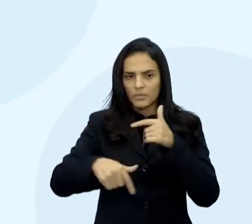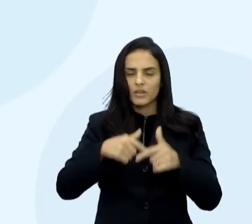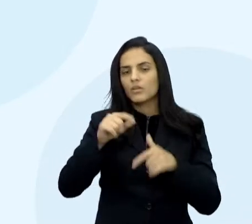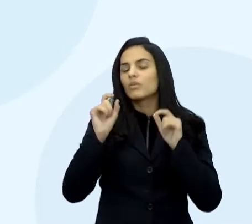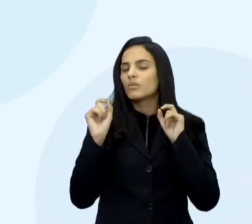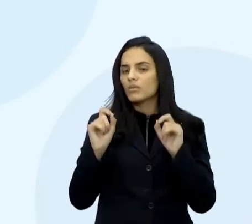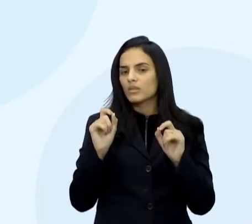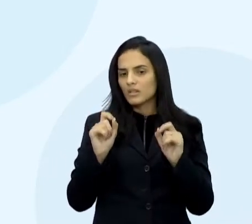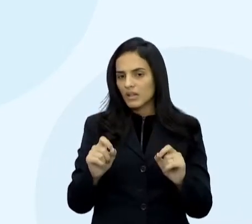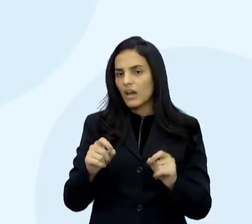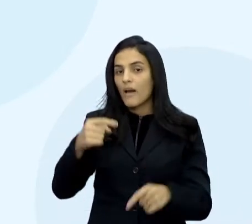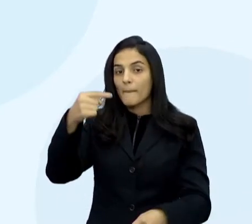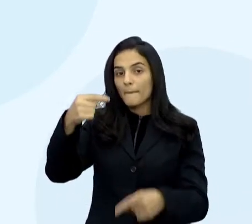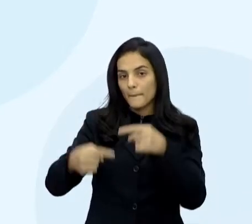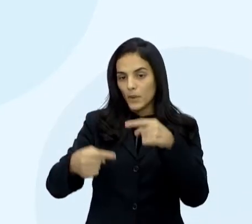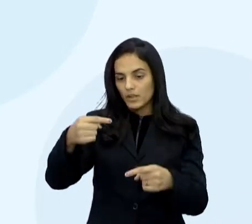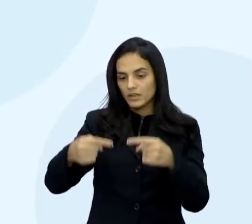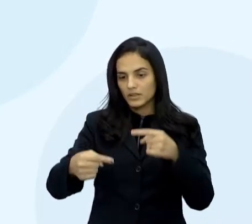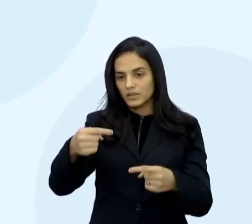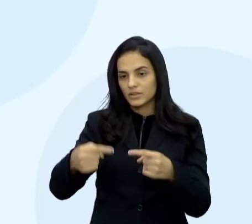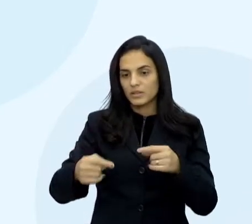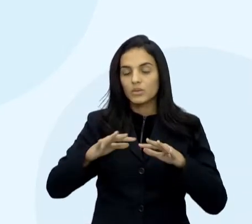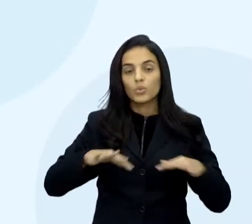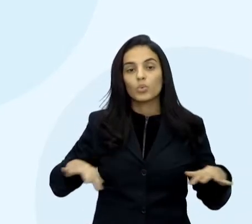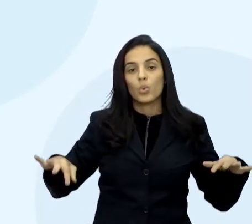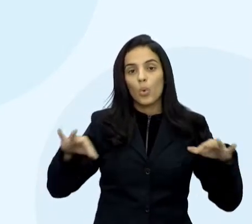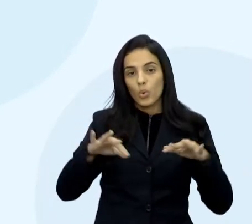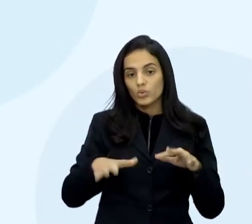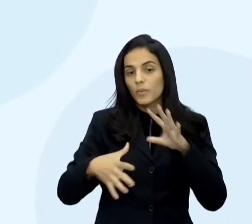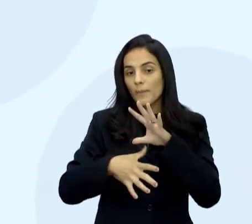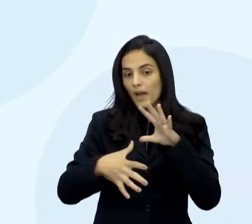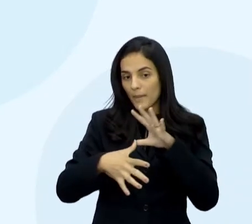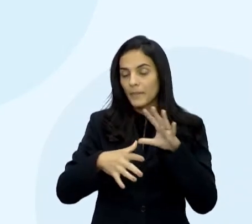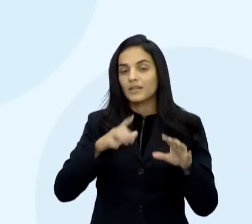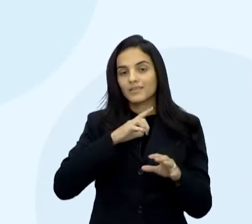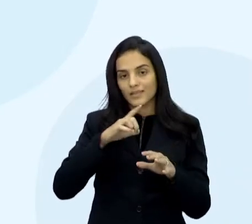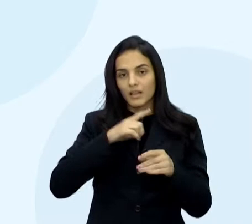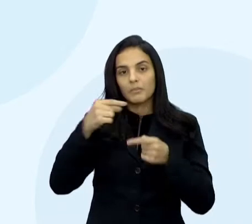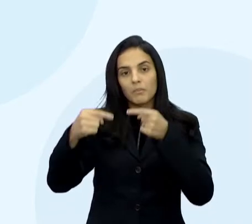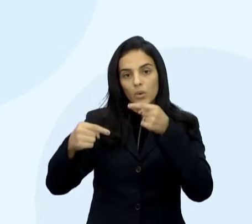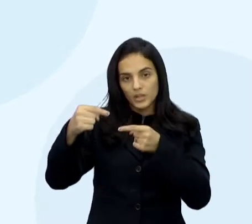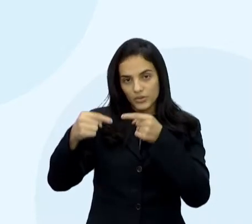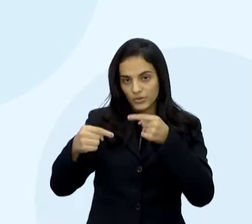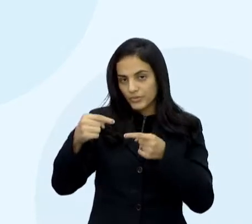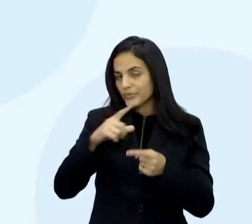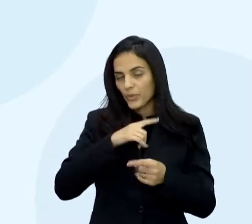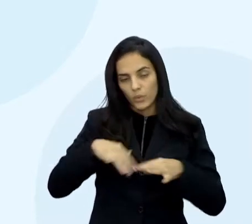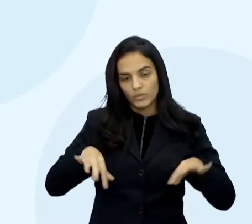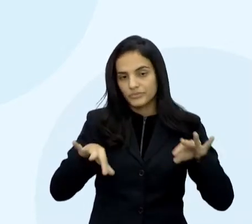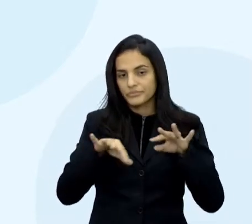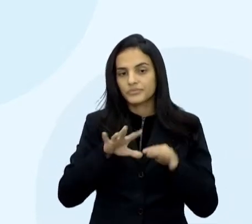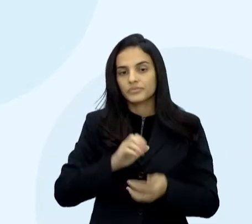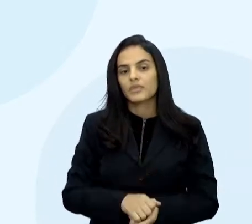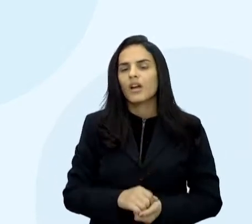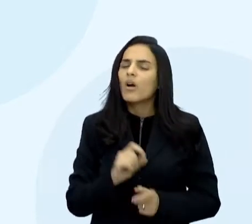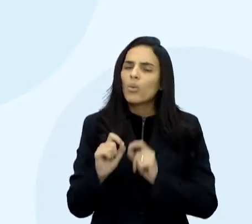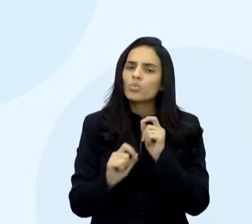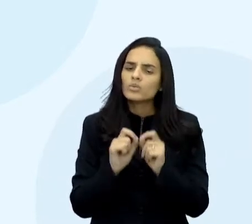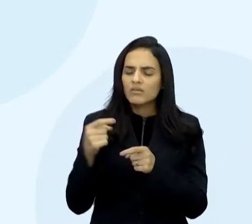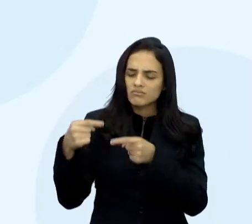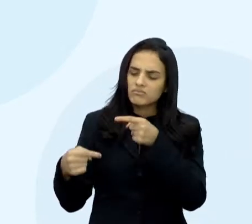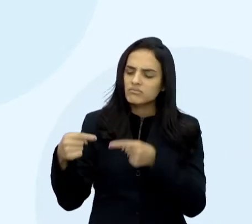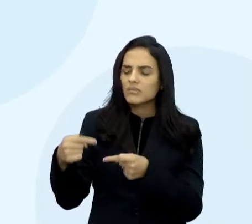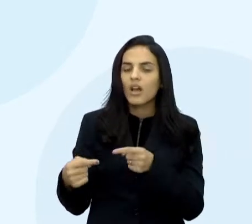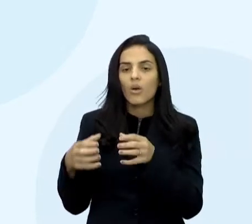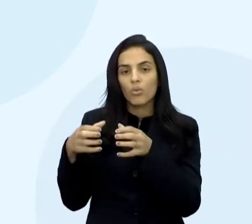a dimensão política. Todo território vai ter política, né? Então, o que é a política?